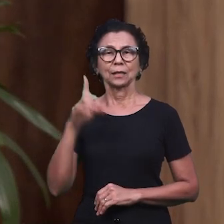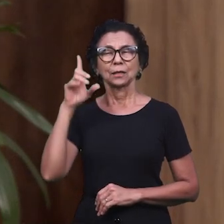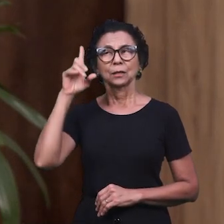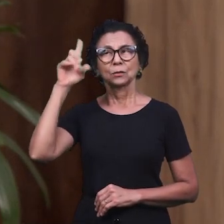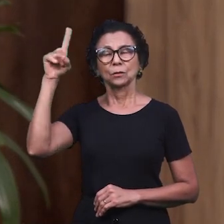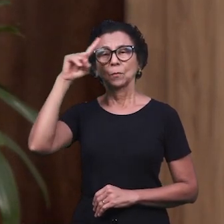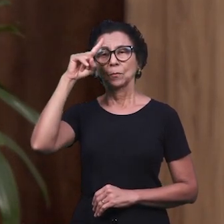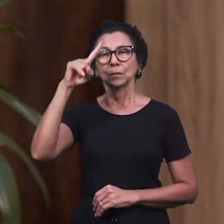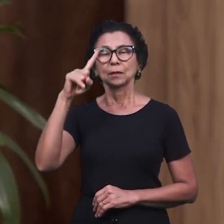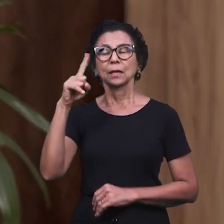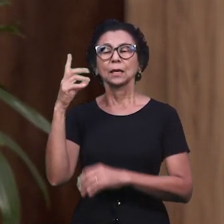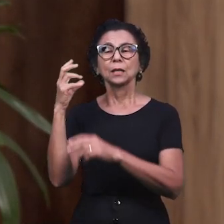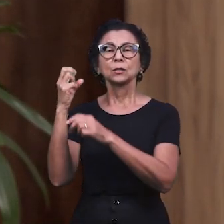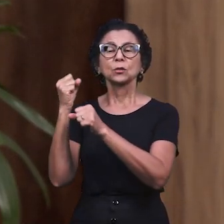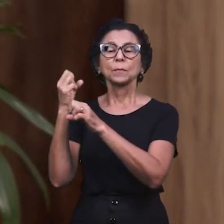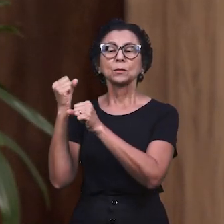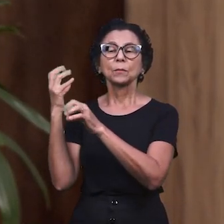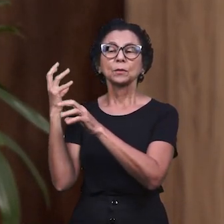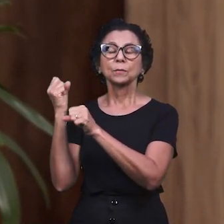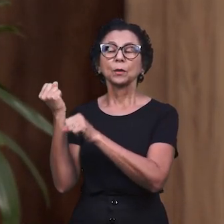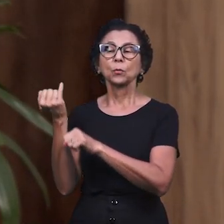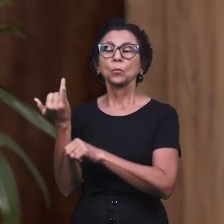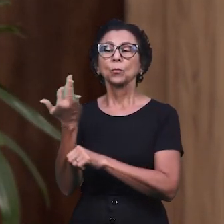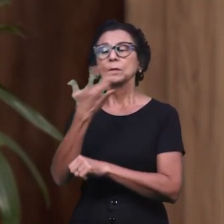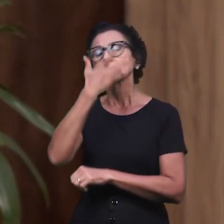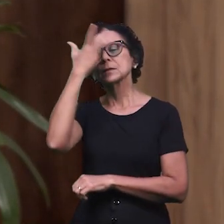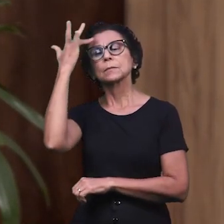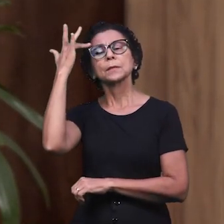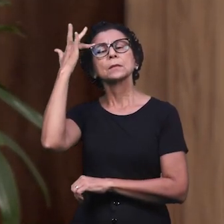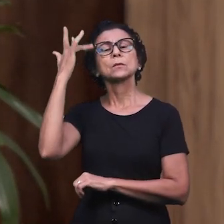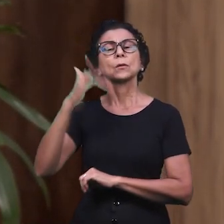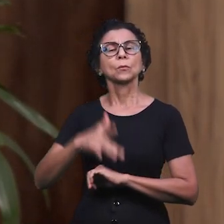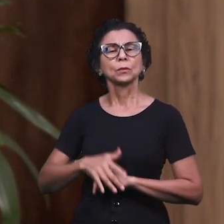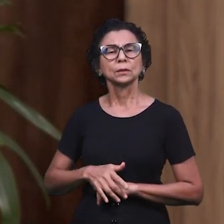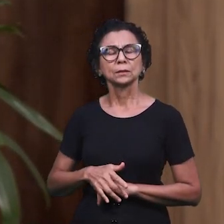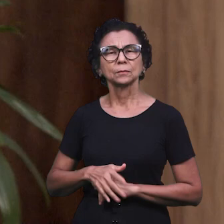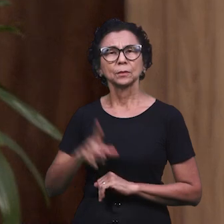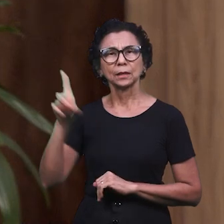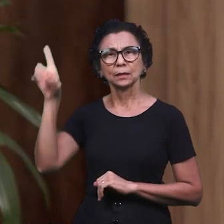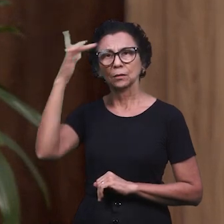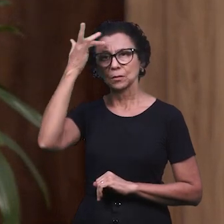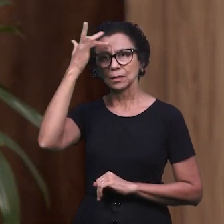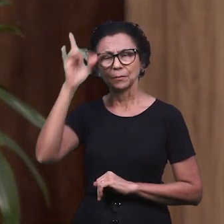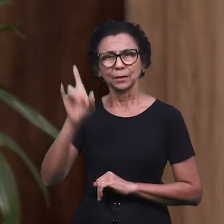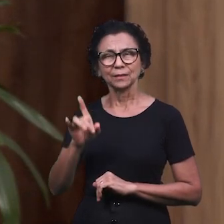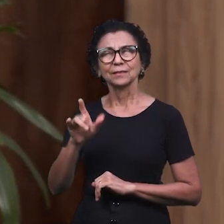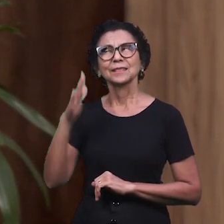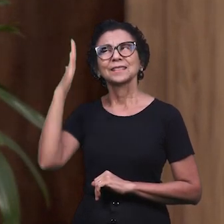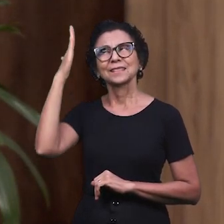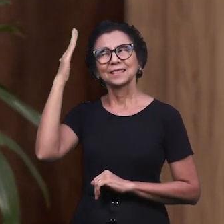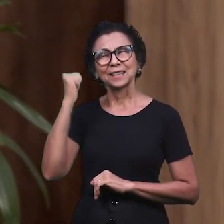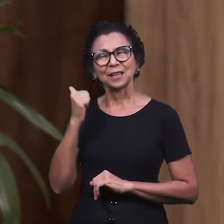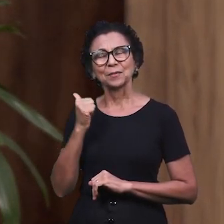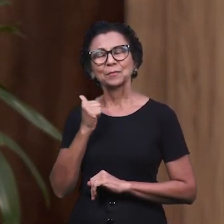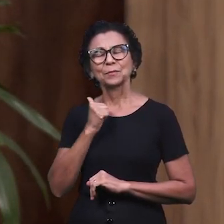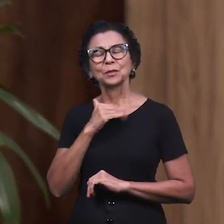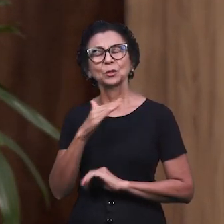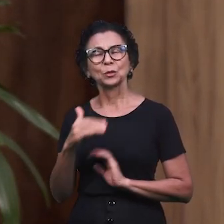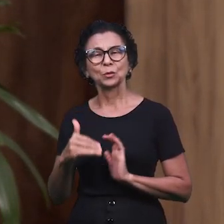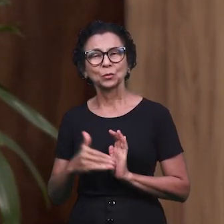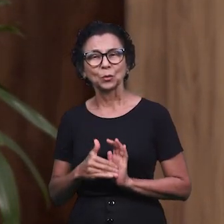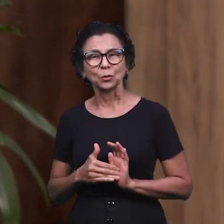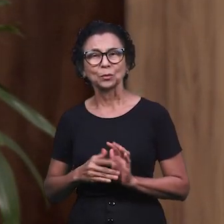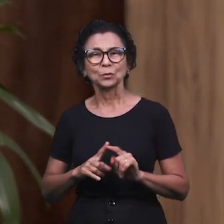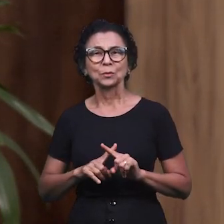Ele sabe de todas as coisas, mas Ele queria que o povo soubesse que cada um de nós estamos contados diante